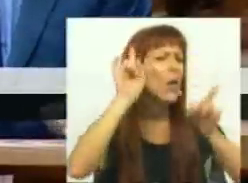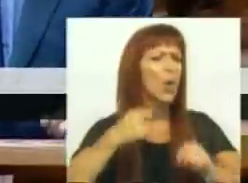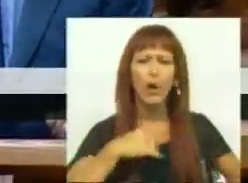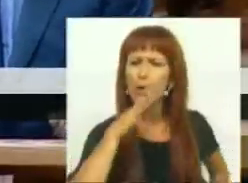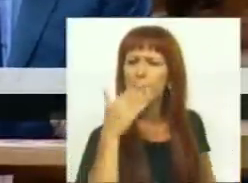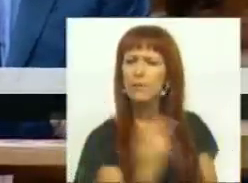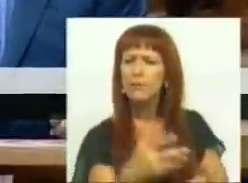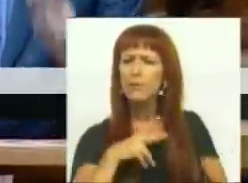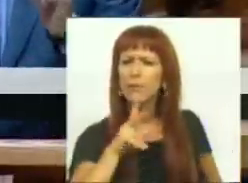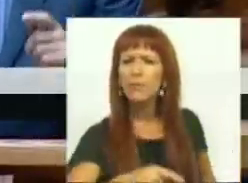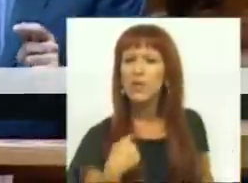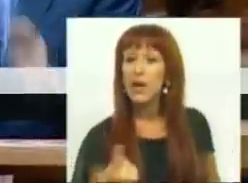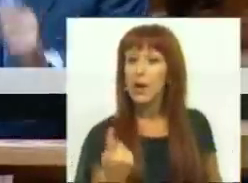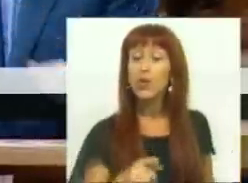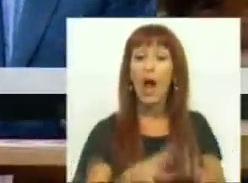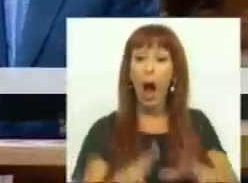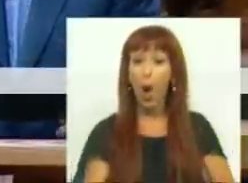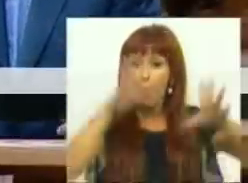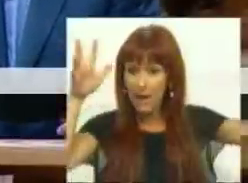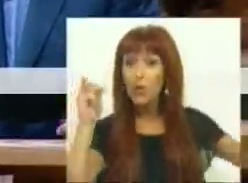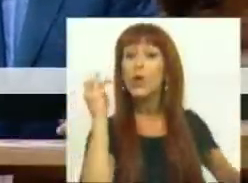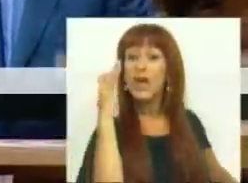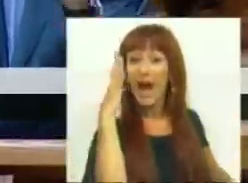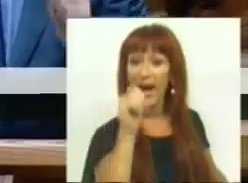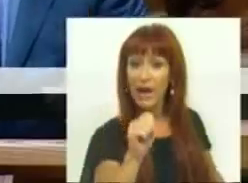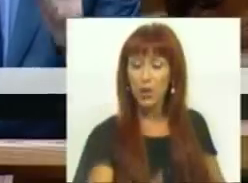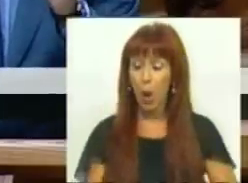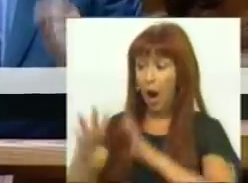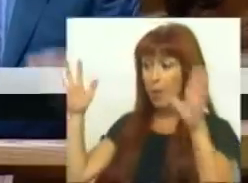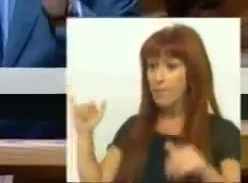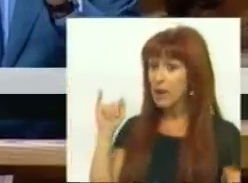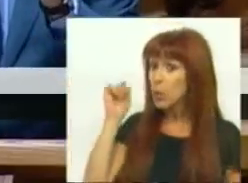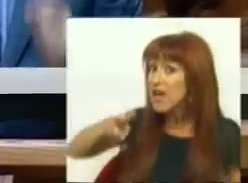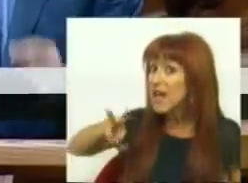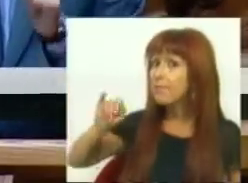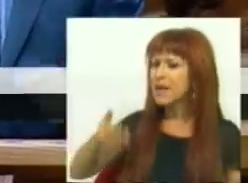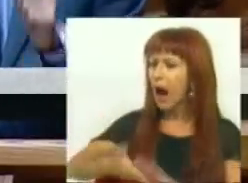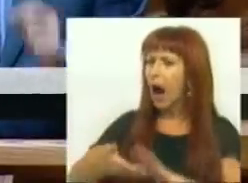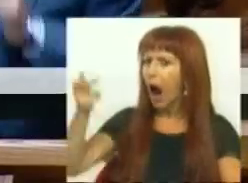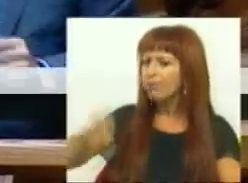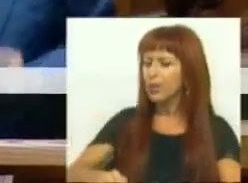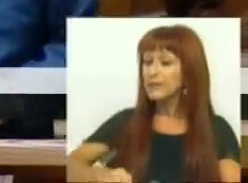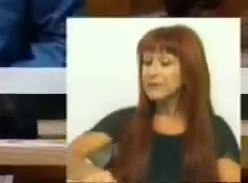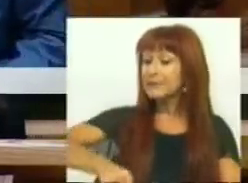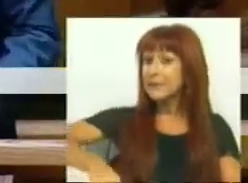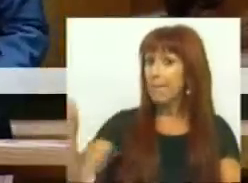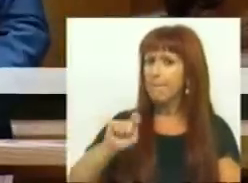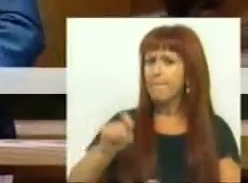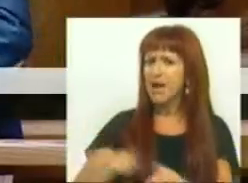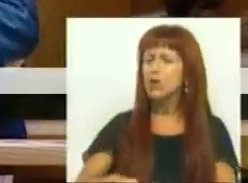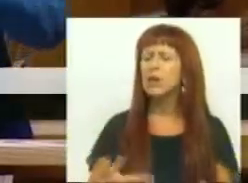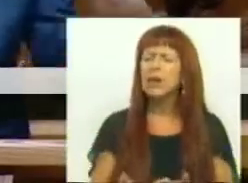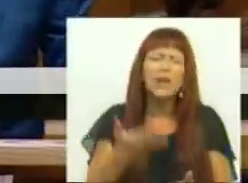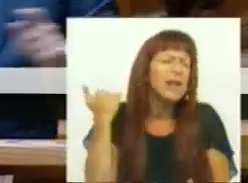dizê-lo perante o país, que além do aumento do IRS, o aumento do IMI precipitado já para os próximos meses,